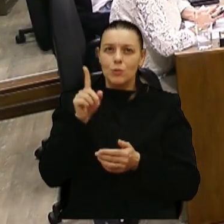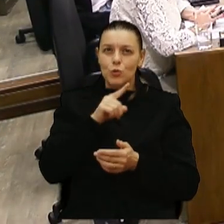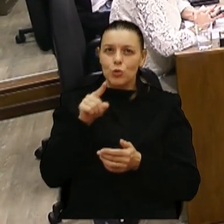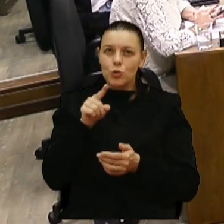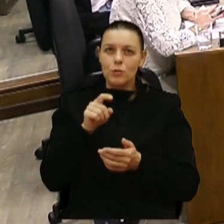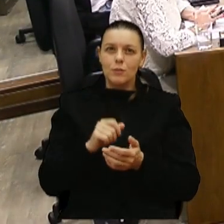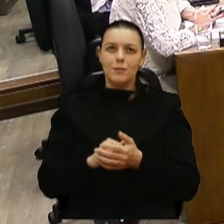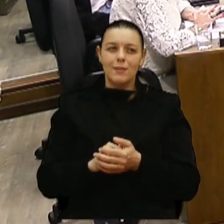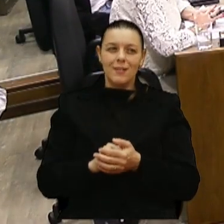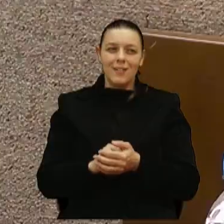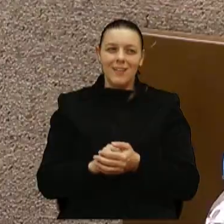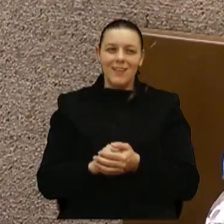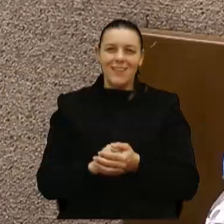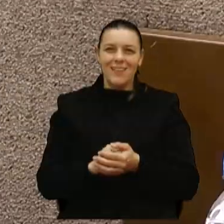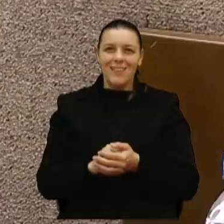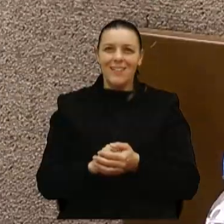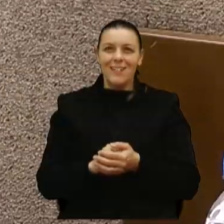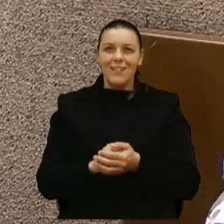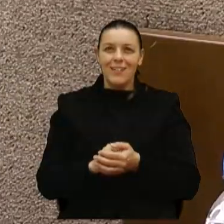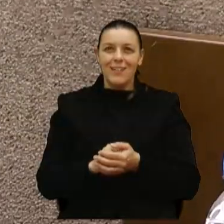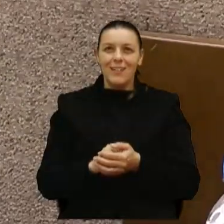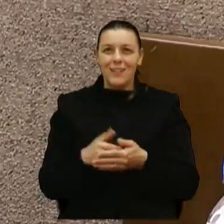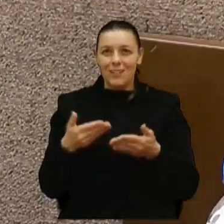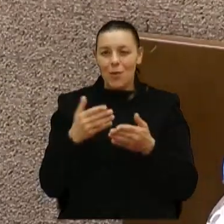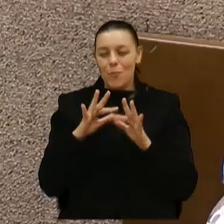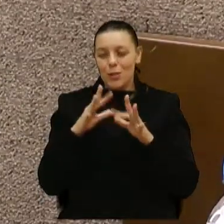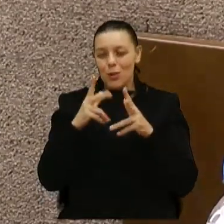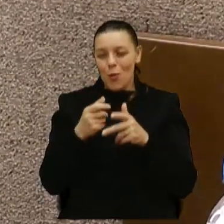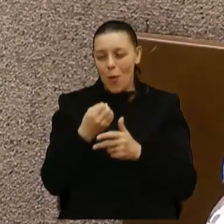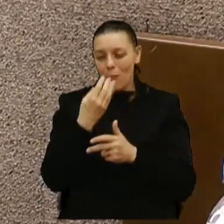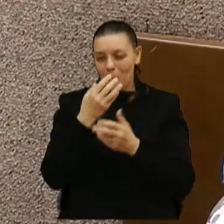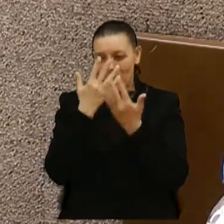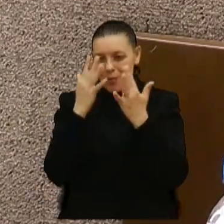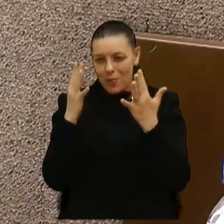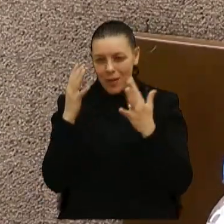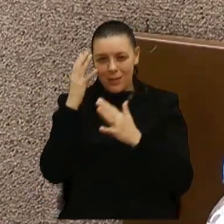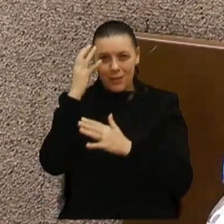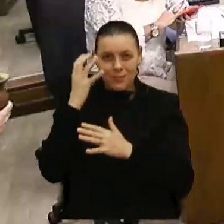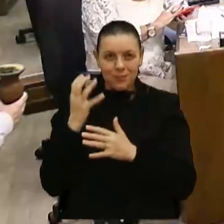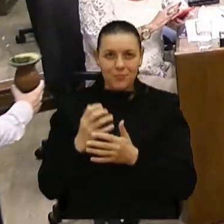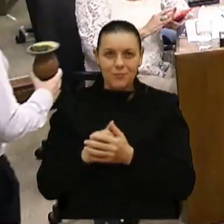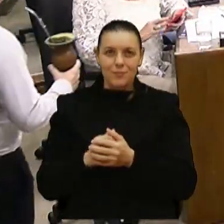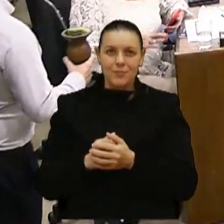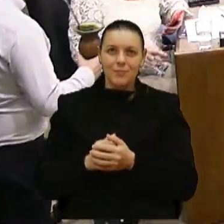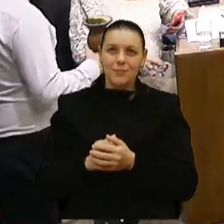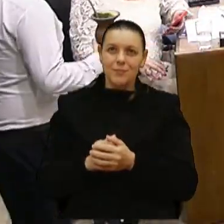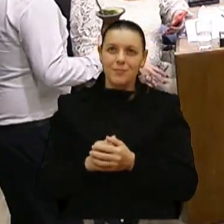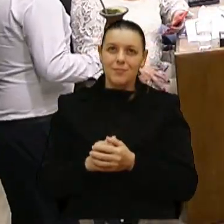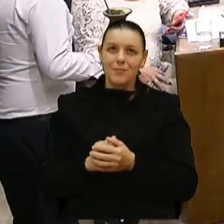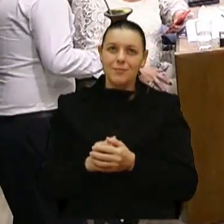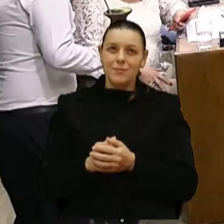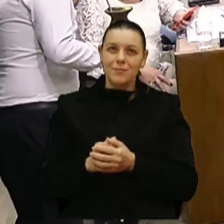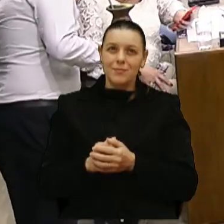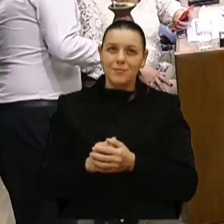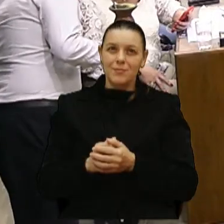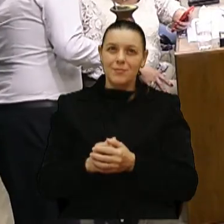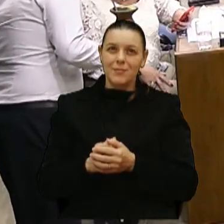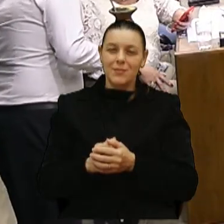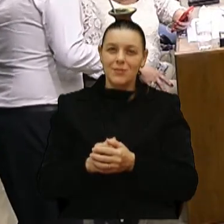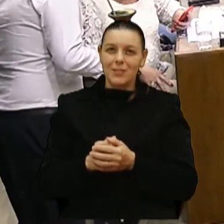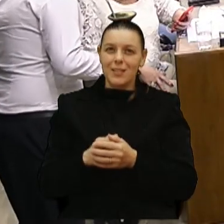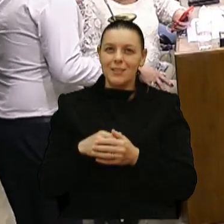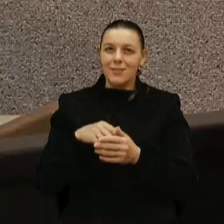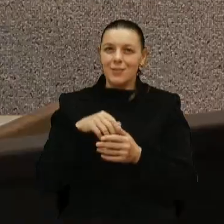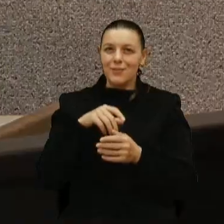Obrigado, presidente. Então, para encerrar, eu acho que vai ser bom para todo mundo isso aí. Muito parabéns, vereadora Dá. Obrigado, vereador Iago. Isso mesmo. Tem